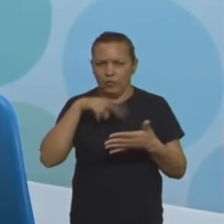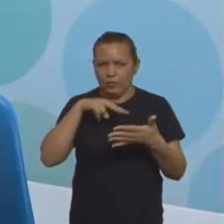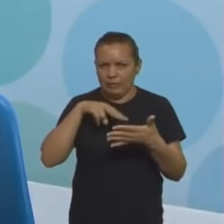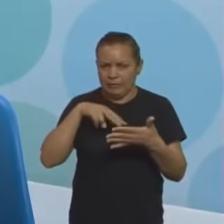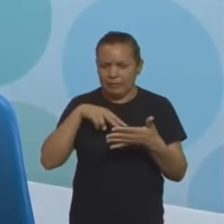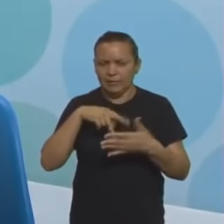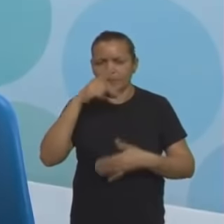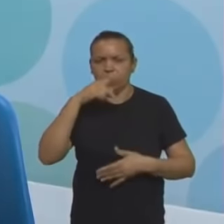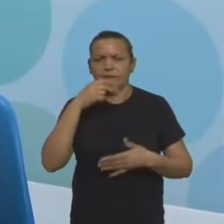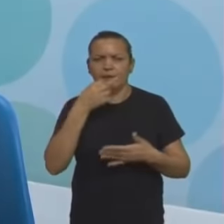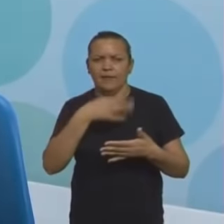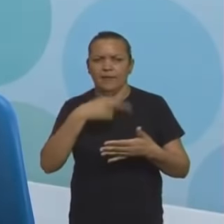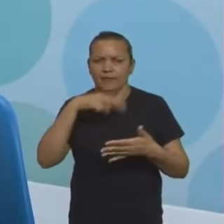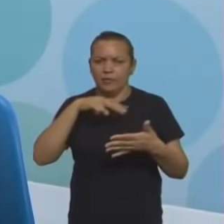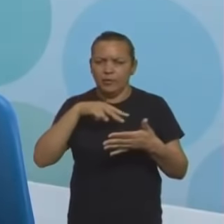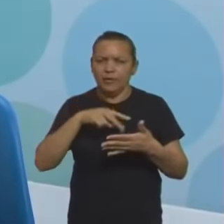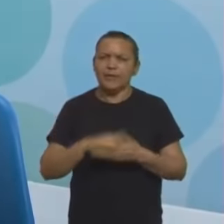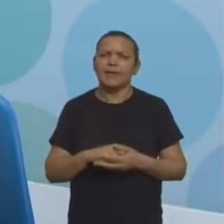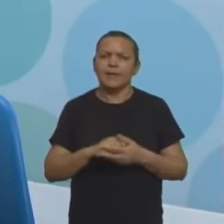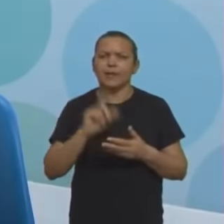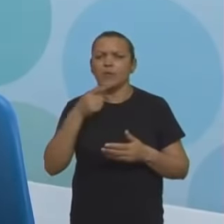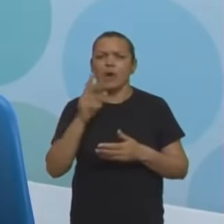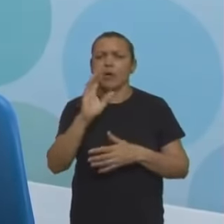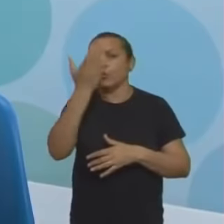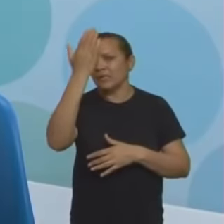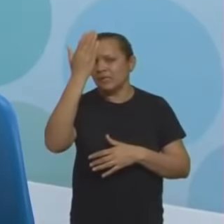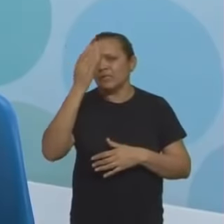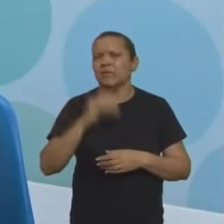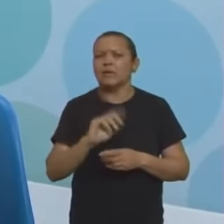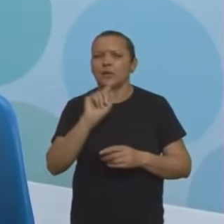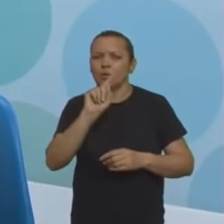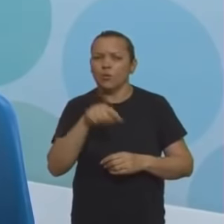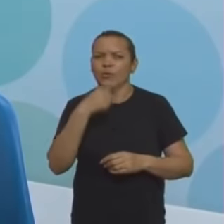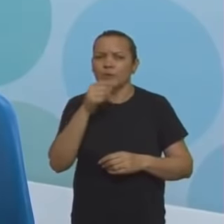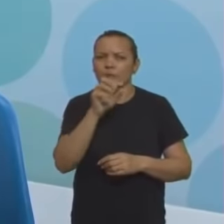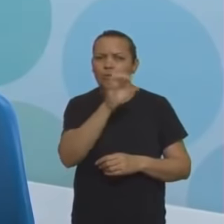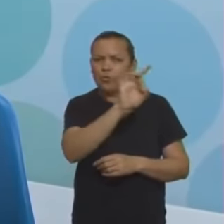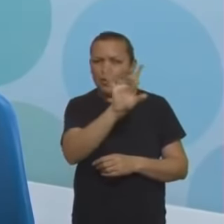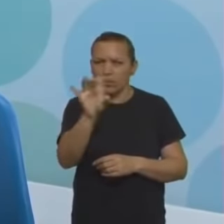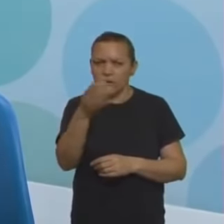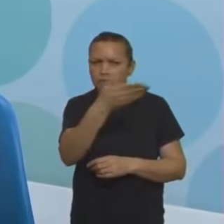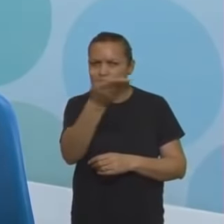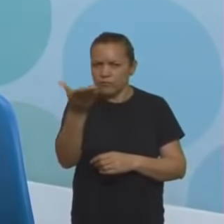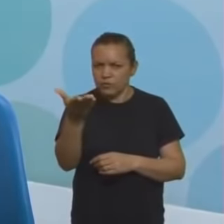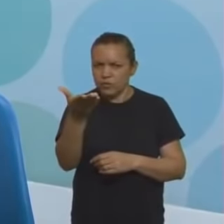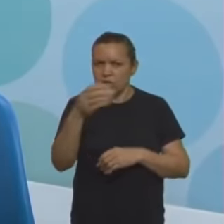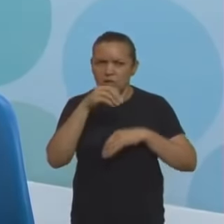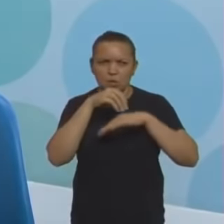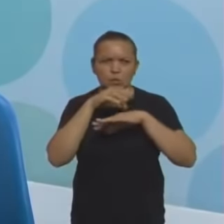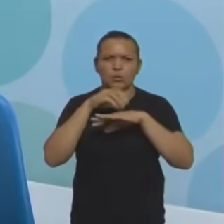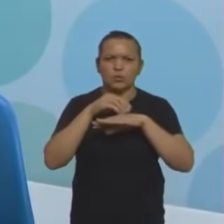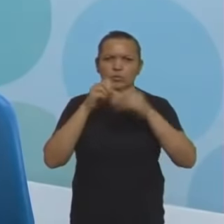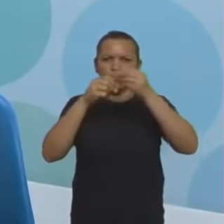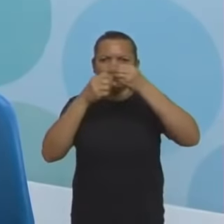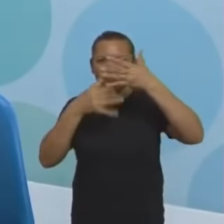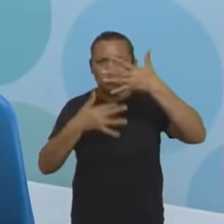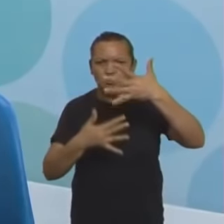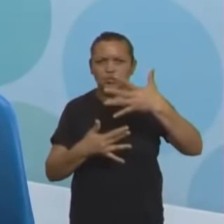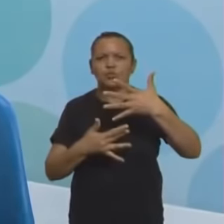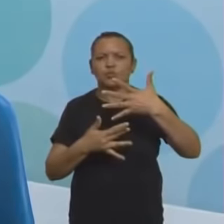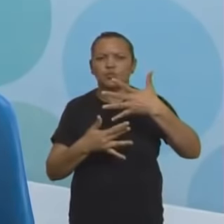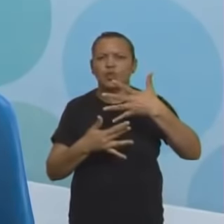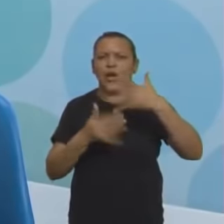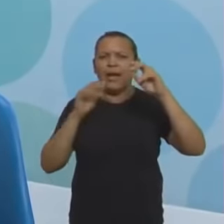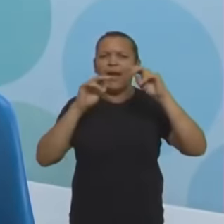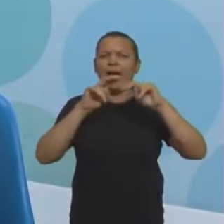né? E aí, na sequência, vocês contribuirão com a gente no chat